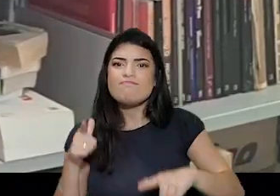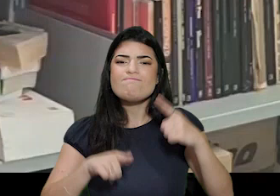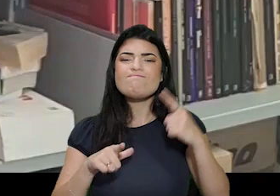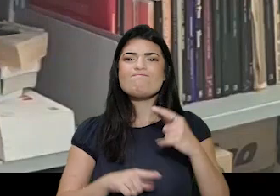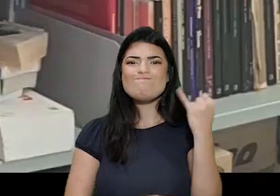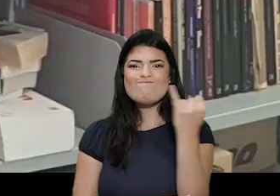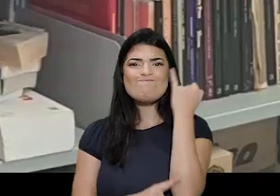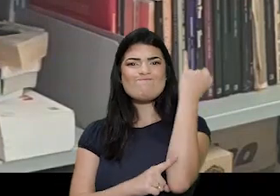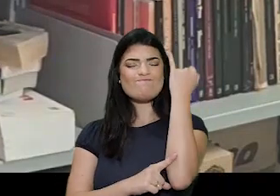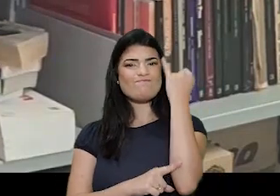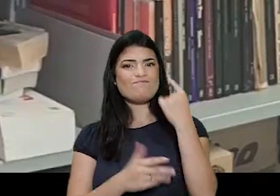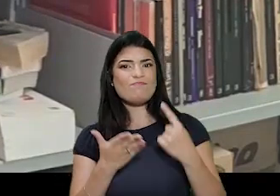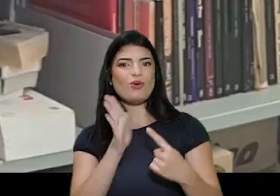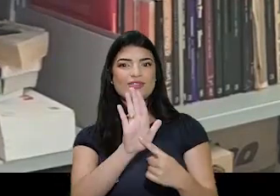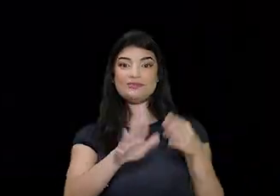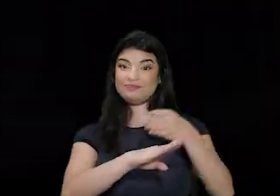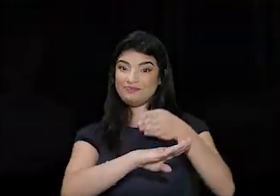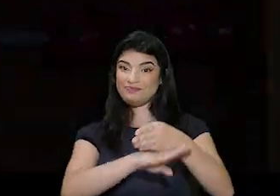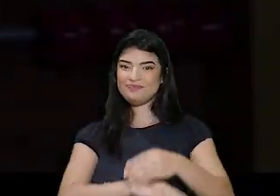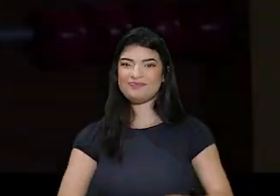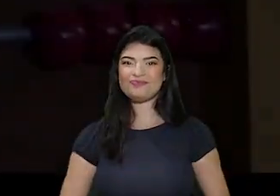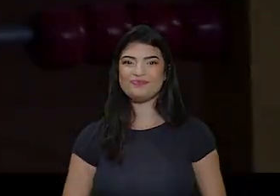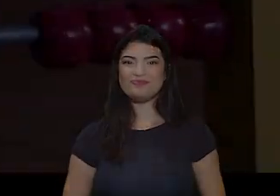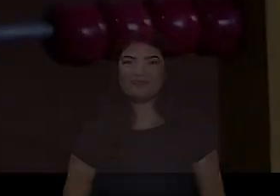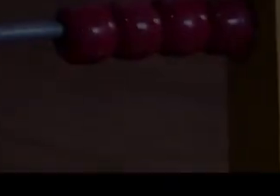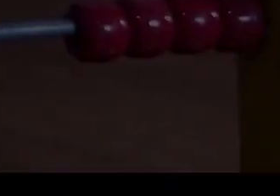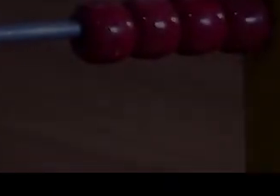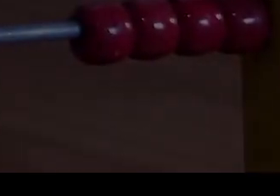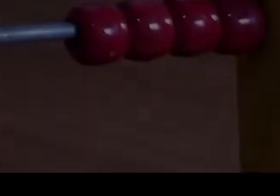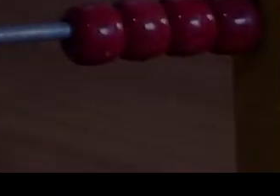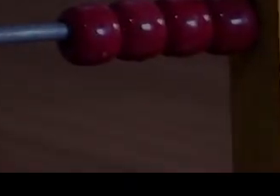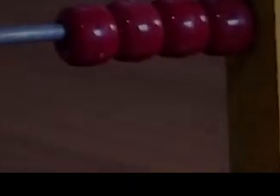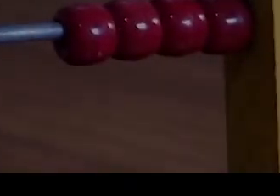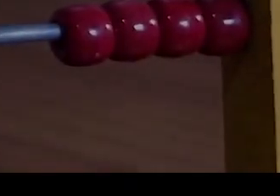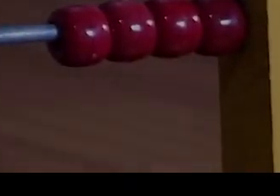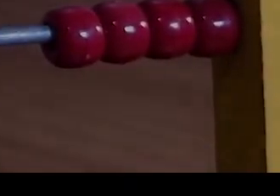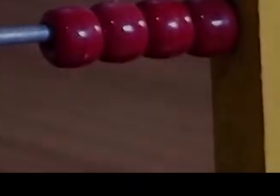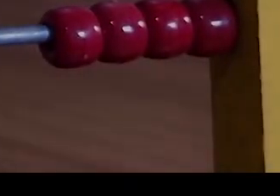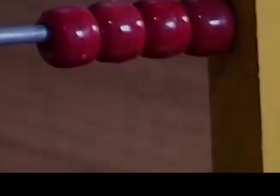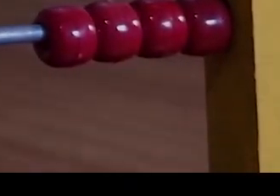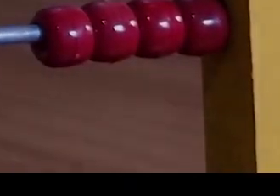mostrar a importância aos meus alunos de participar.